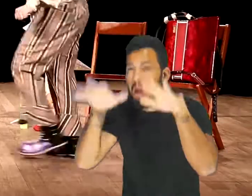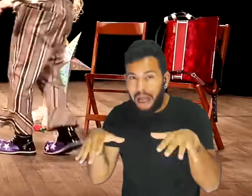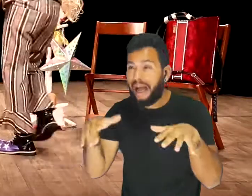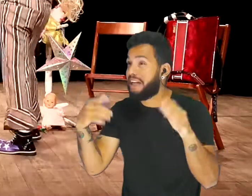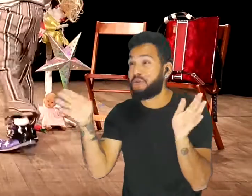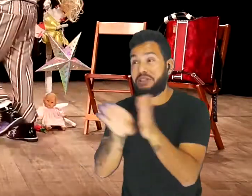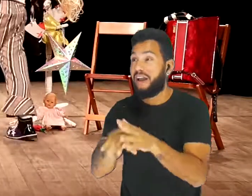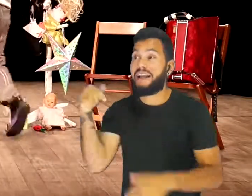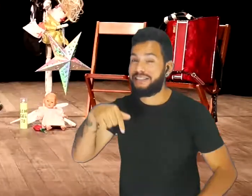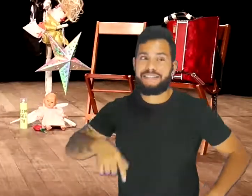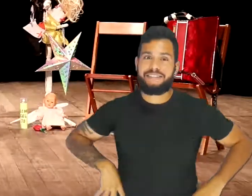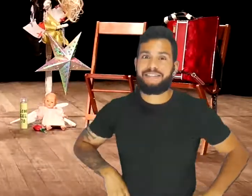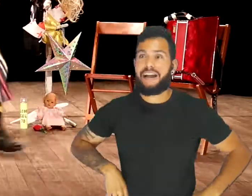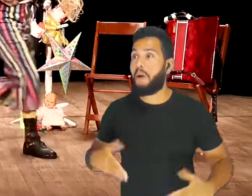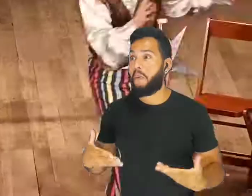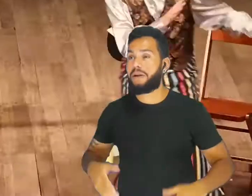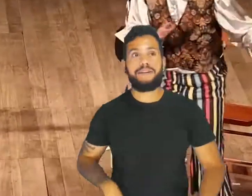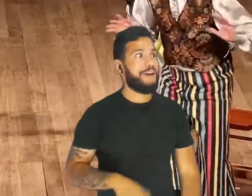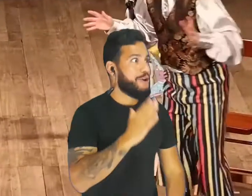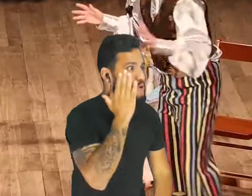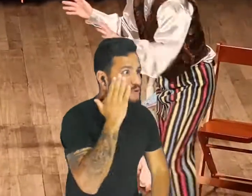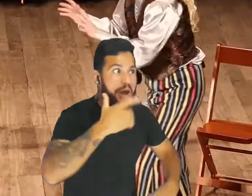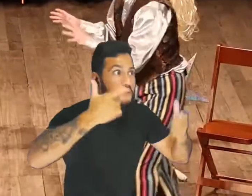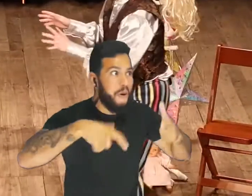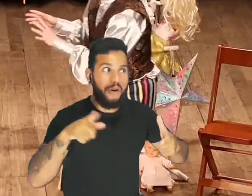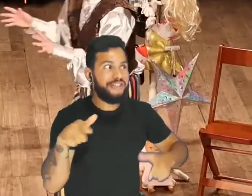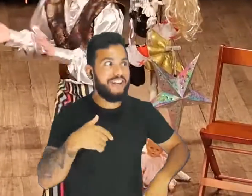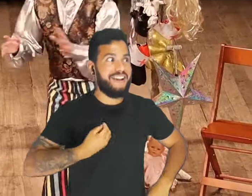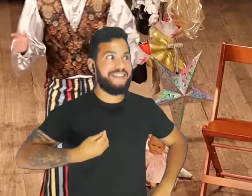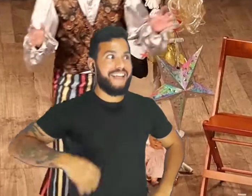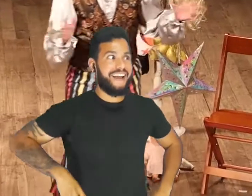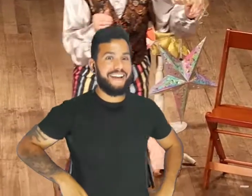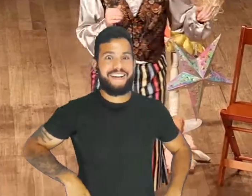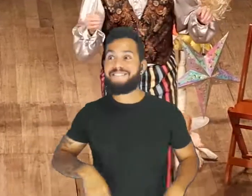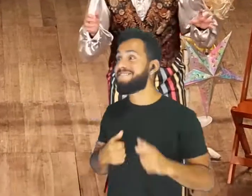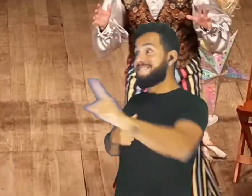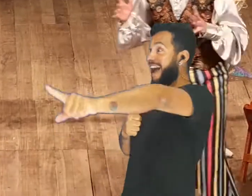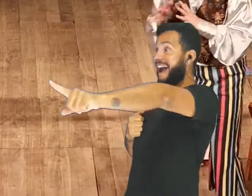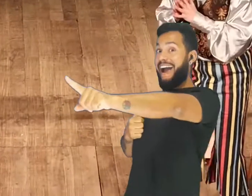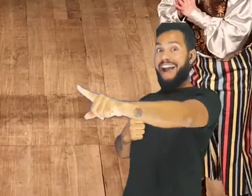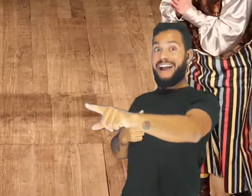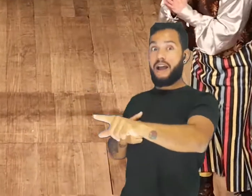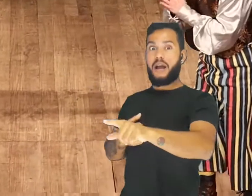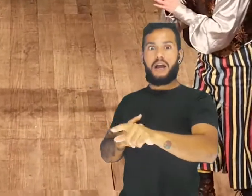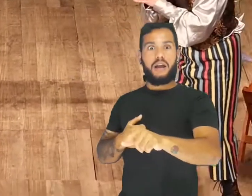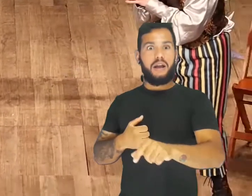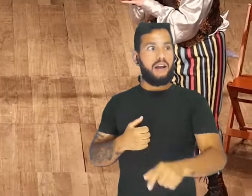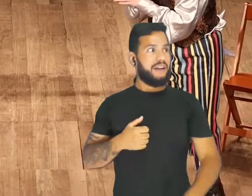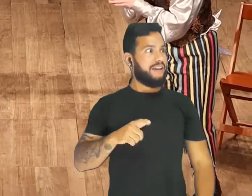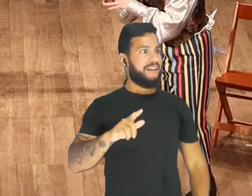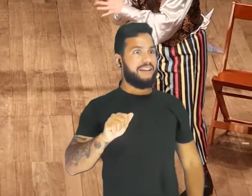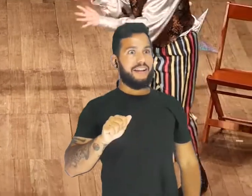Quero muito falar com ele, na verdade, onde ele está. Rios de lágrimas eu vou ter se o Capitão América não chegar até